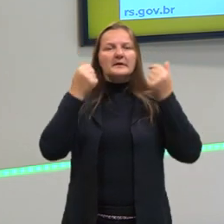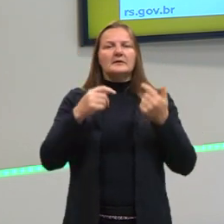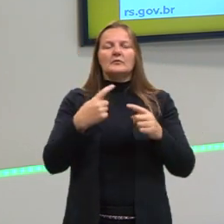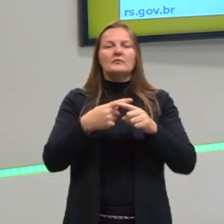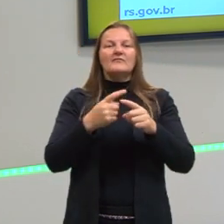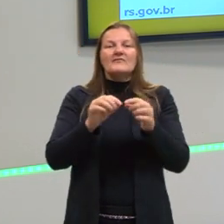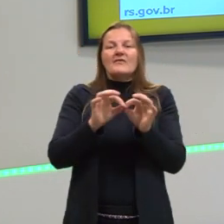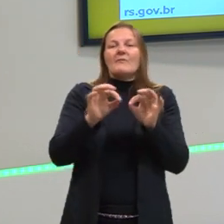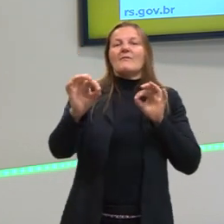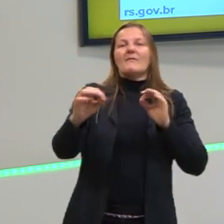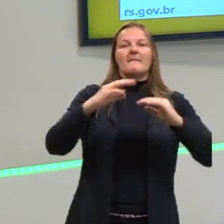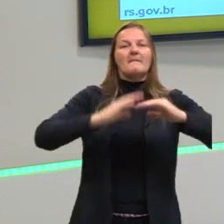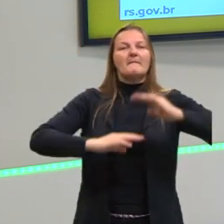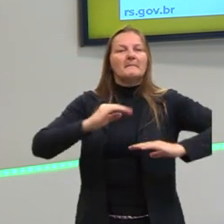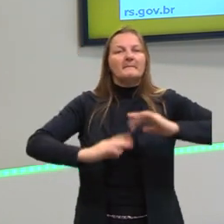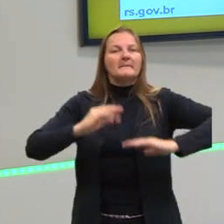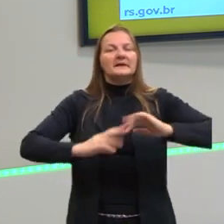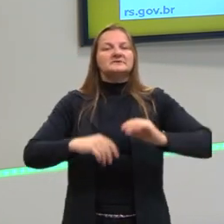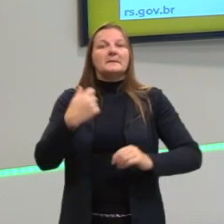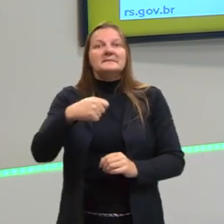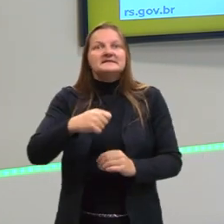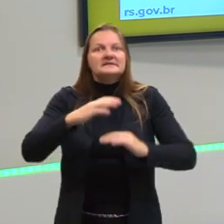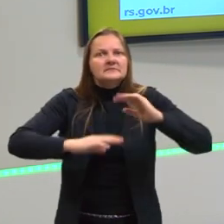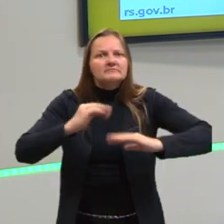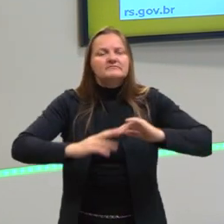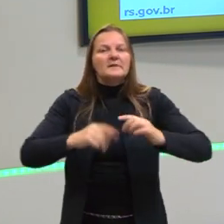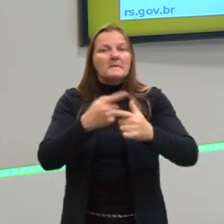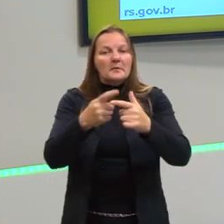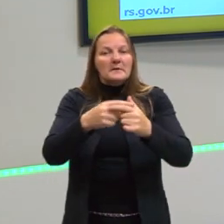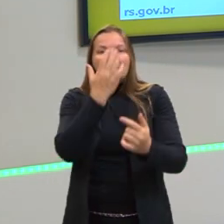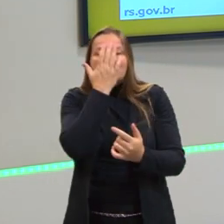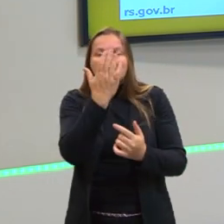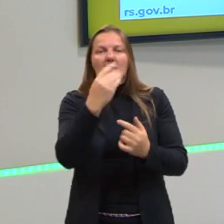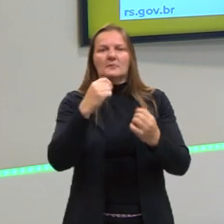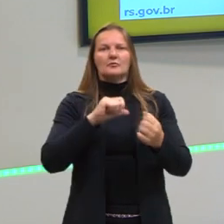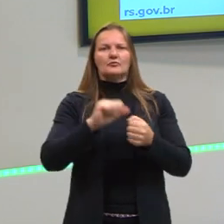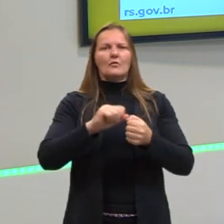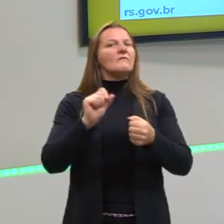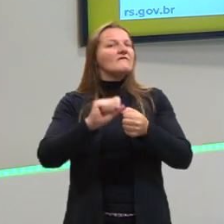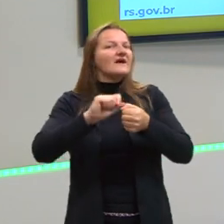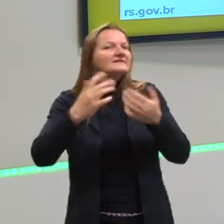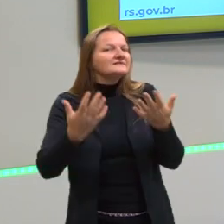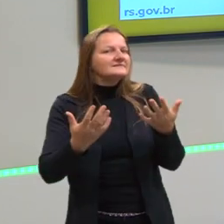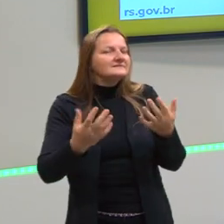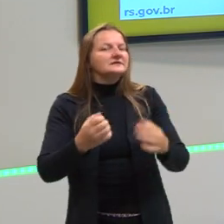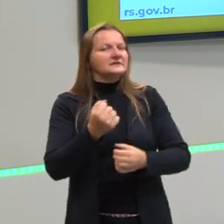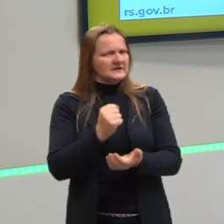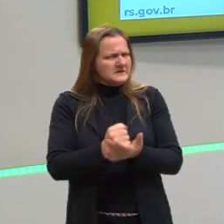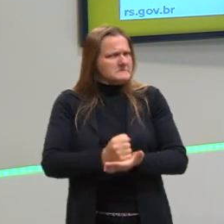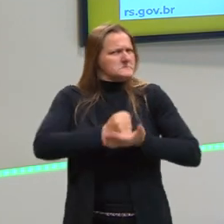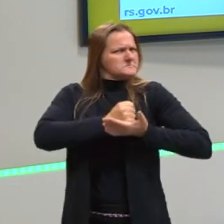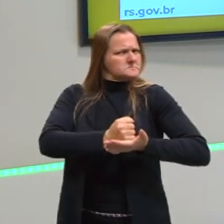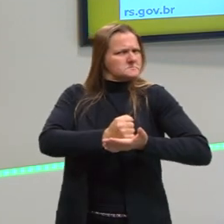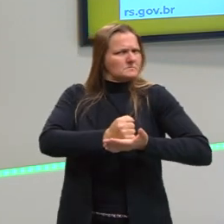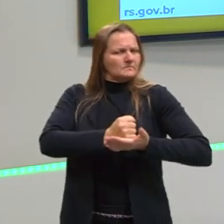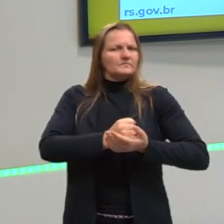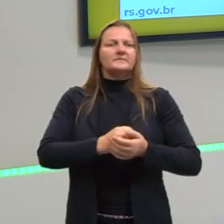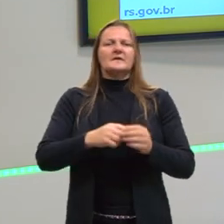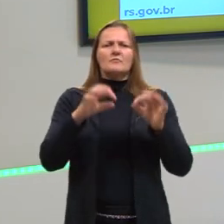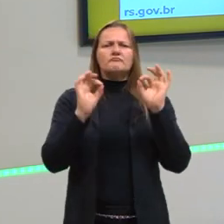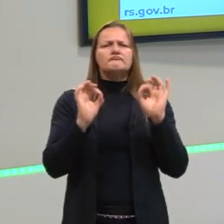ação prática e quando realmente eu precisar agir o problema estiver na minha frente eu vou conseguir sustentar toda essa